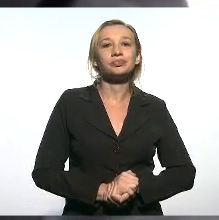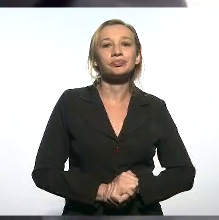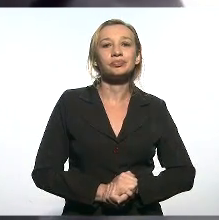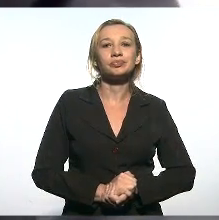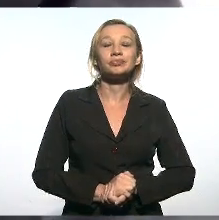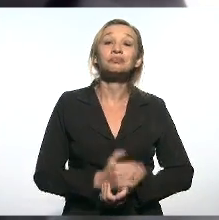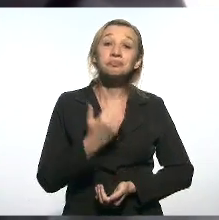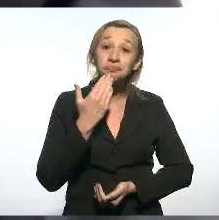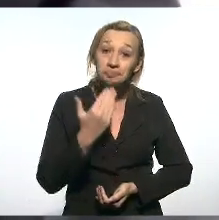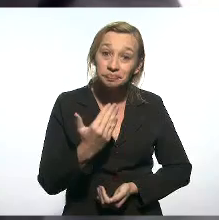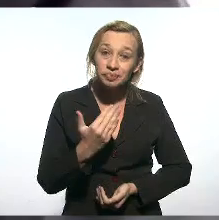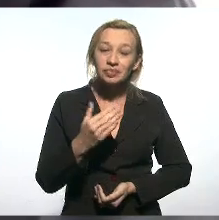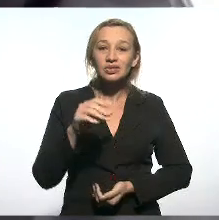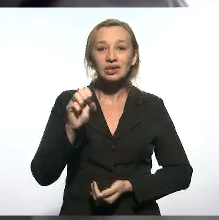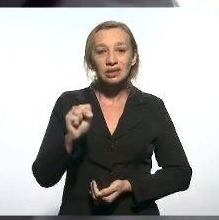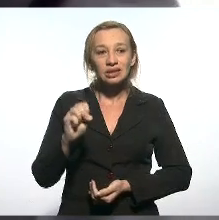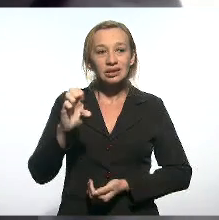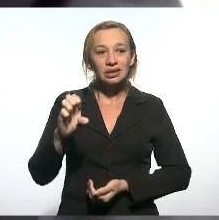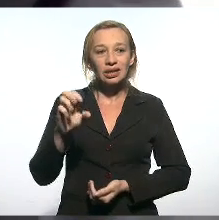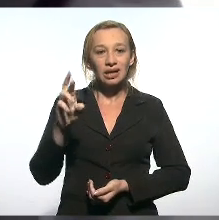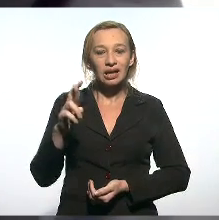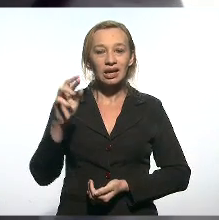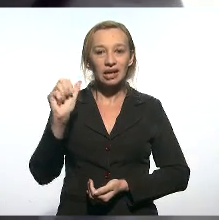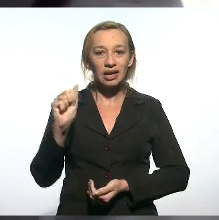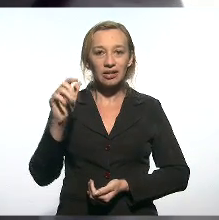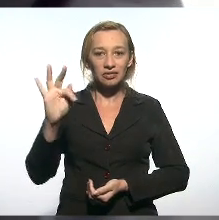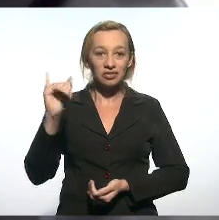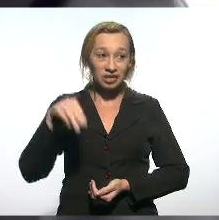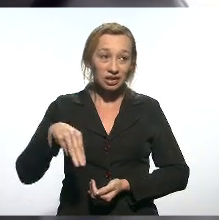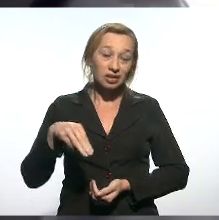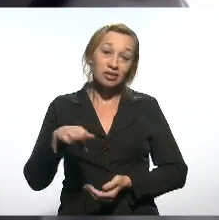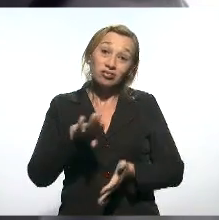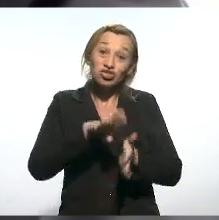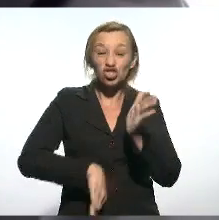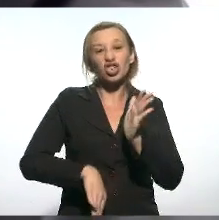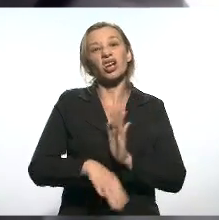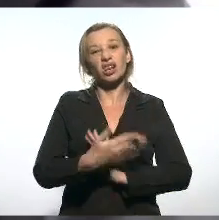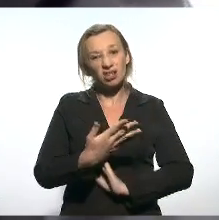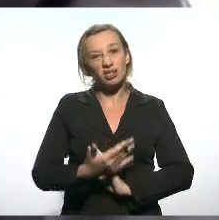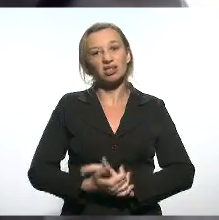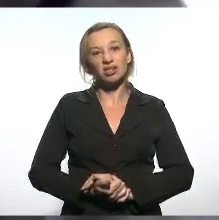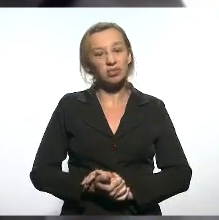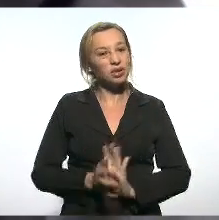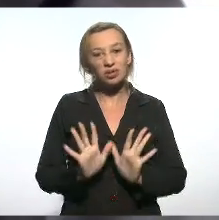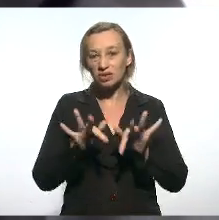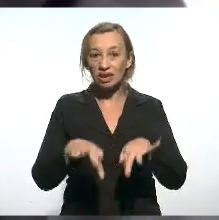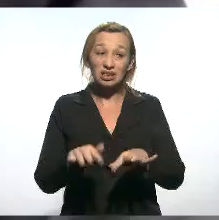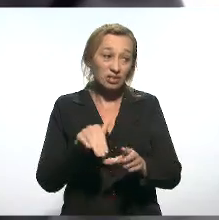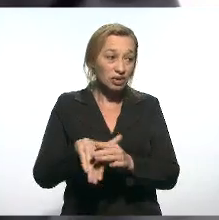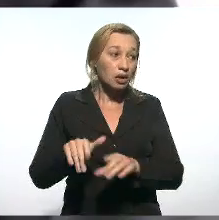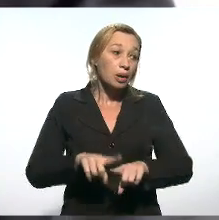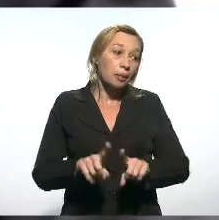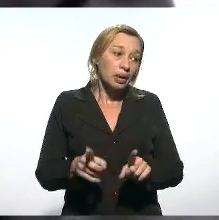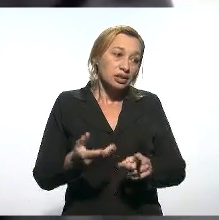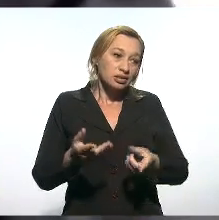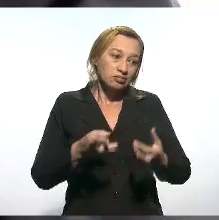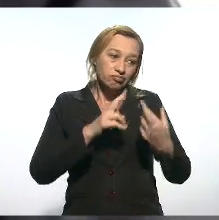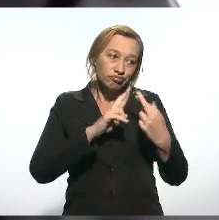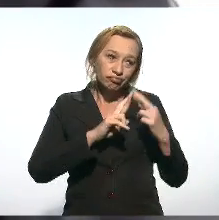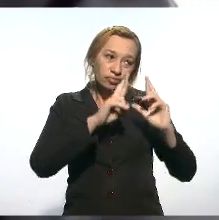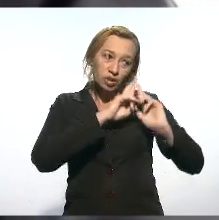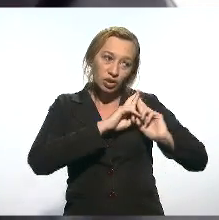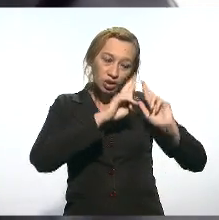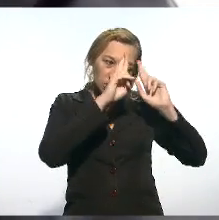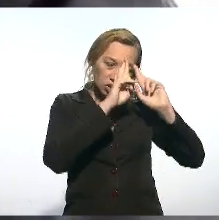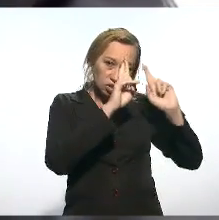faria um apelo ao Serafini, meu amigo, que retirasse o destaque para não precisar nem concluir a votação. Mas tem todo o respeito pelo